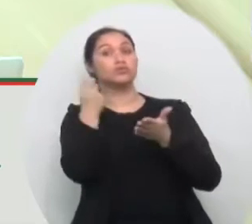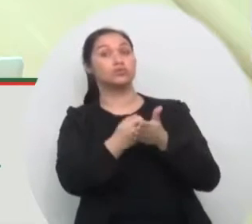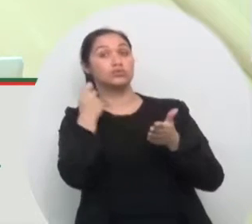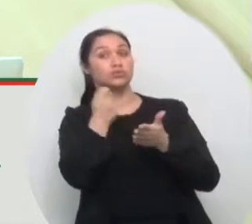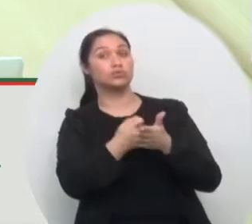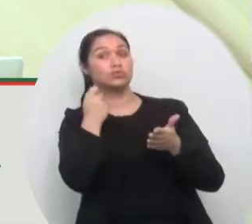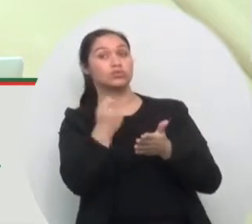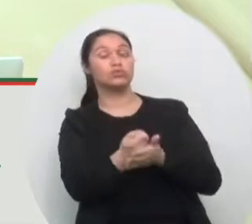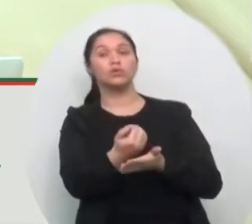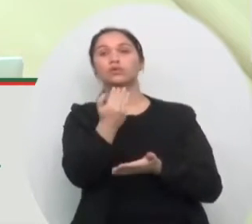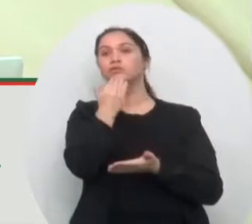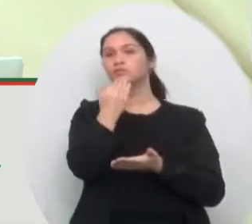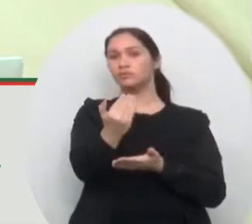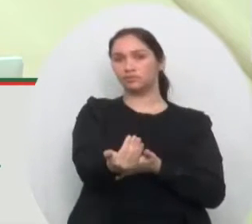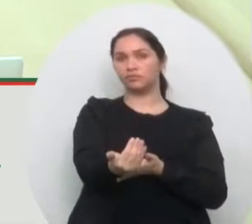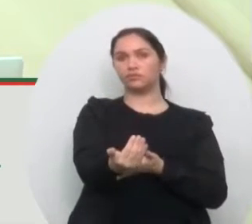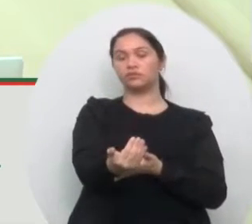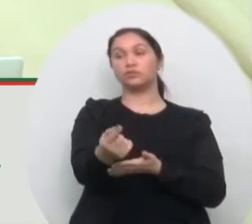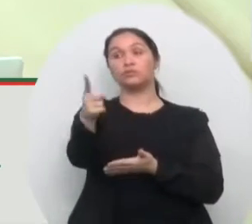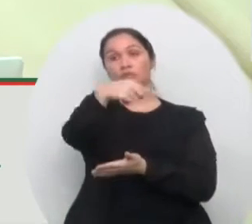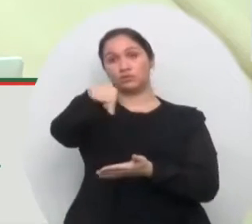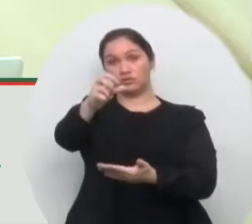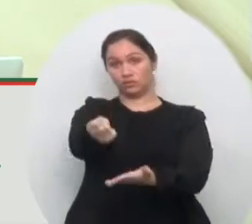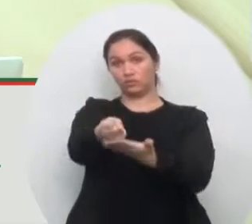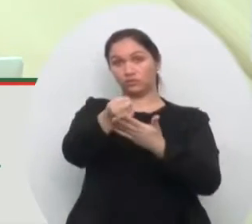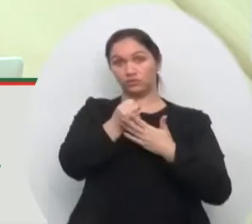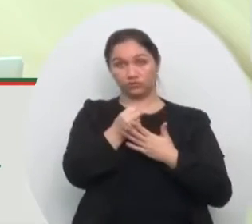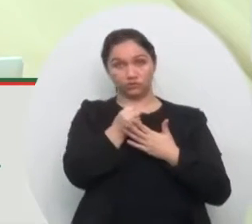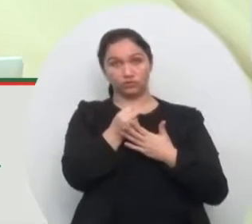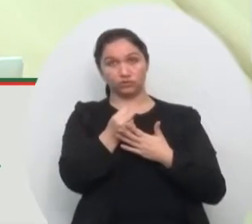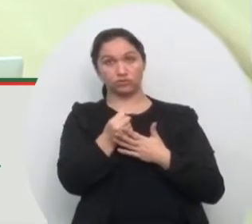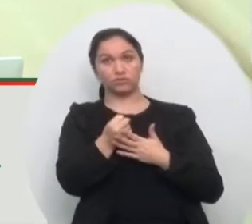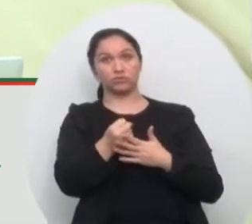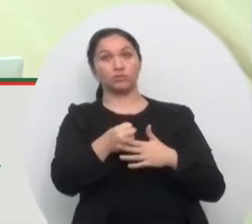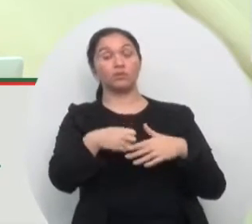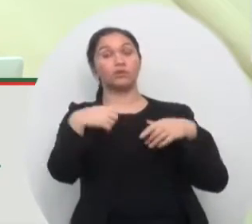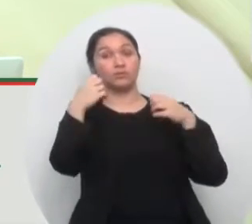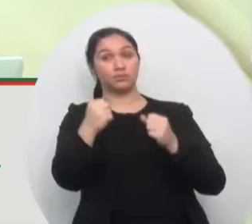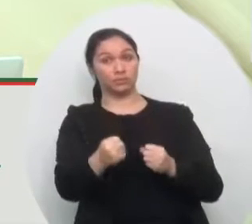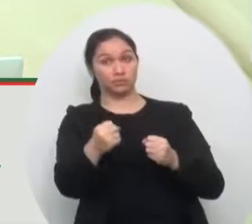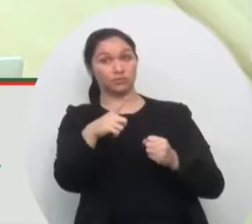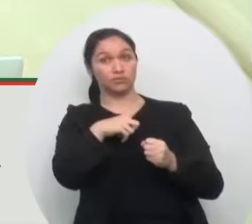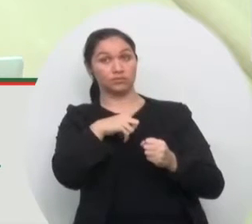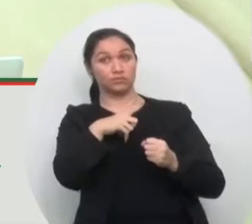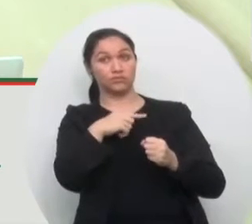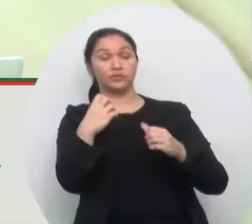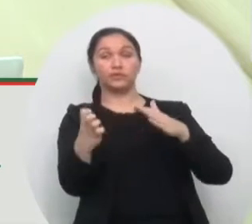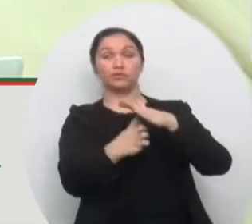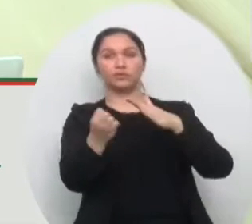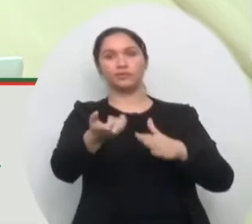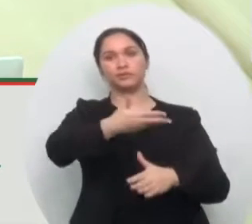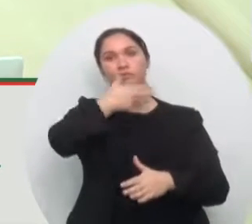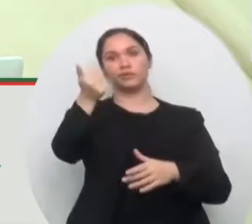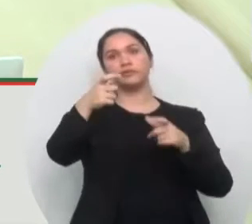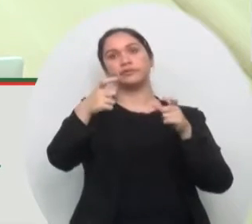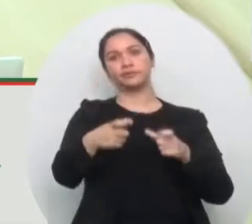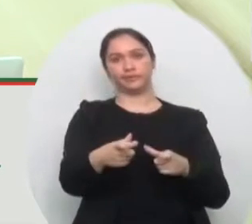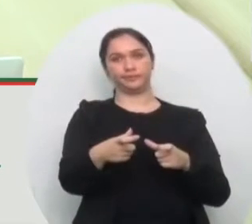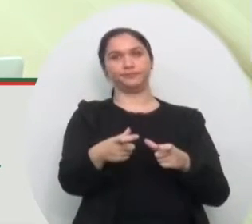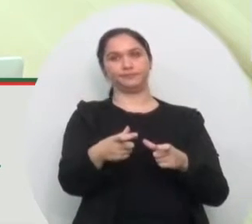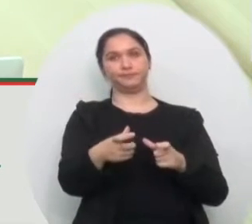para que isso não aconteça. E que lá dê lugar para uma empresa que honre o nome dela de verdade. Tá?